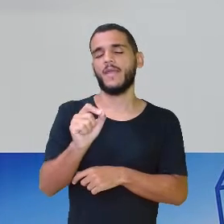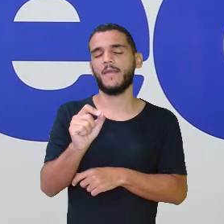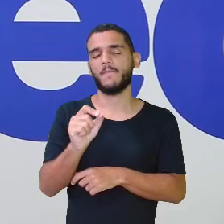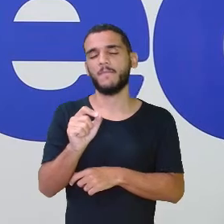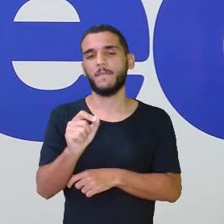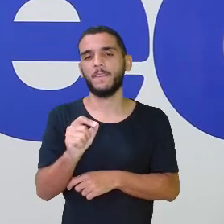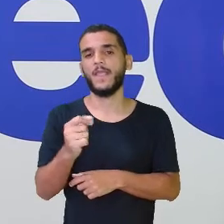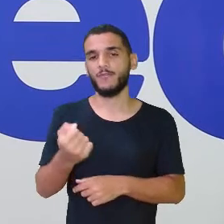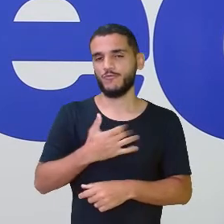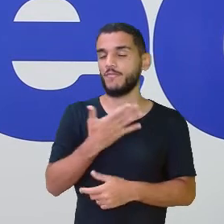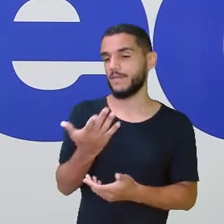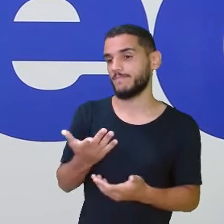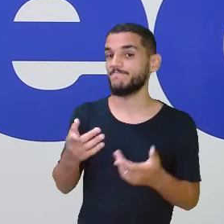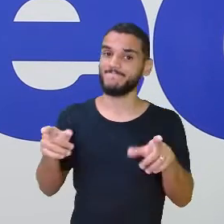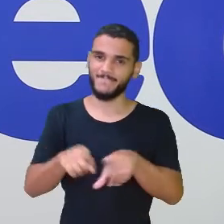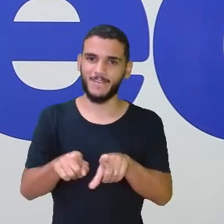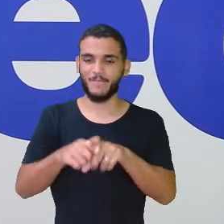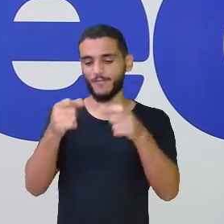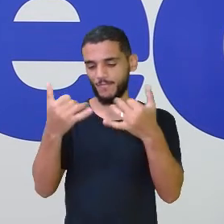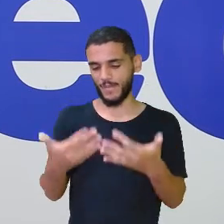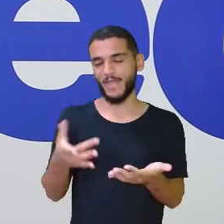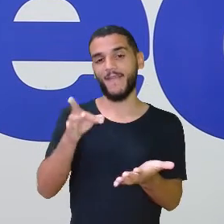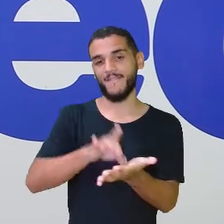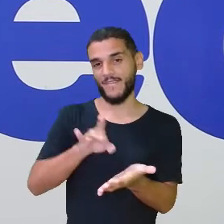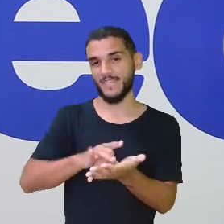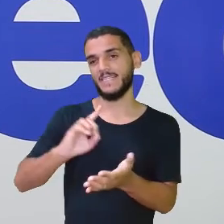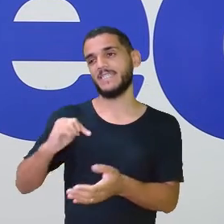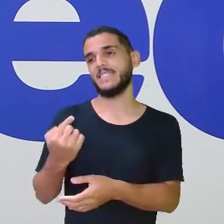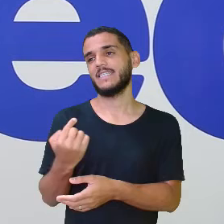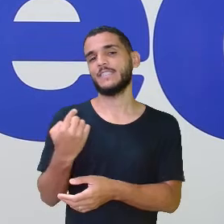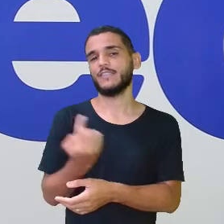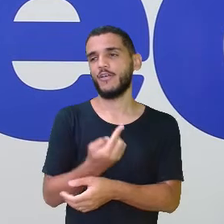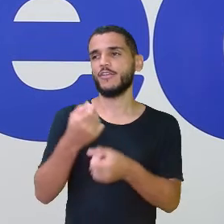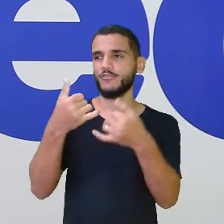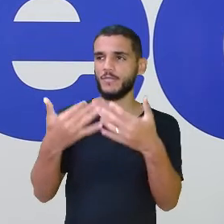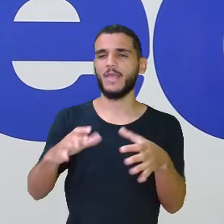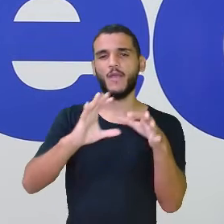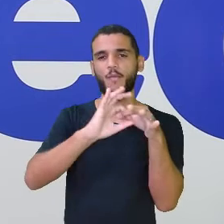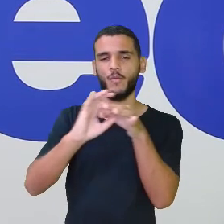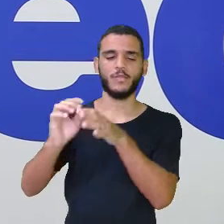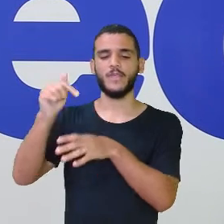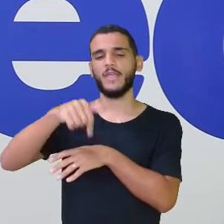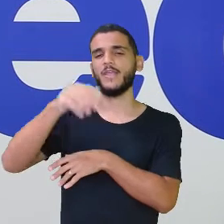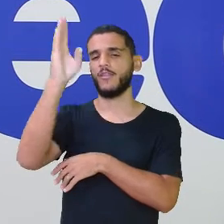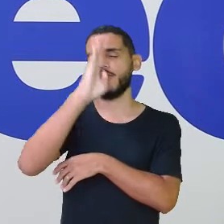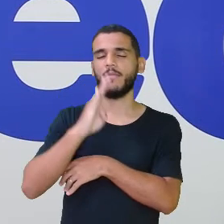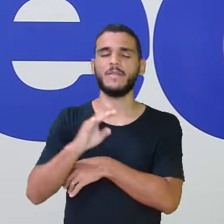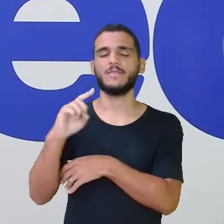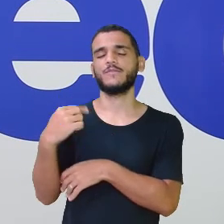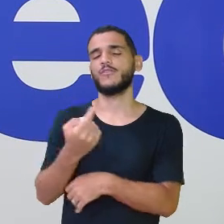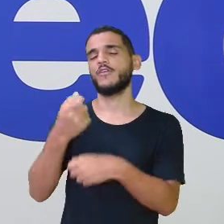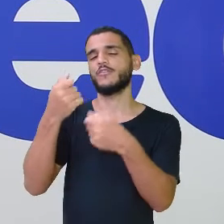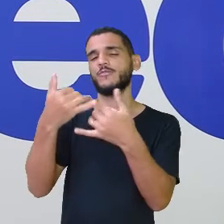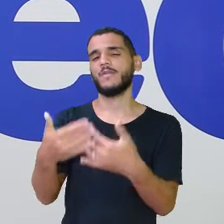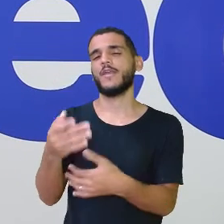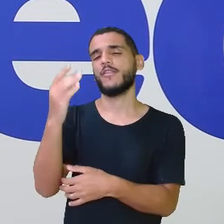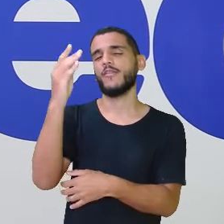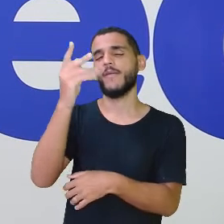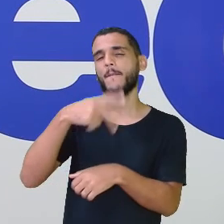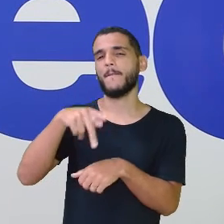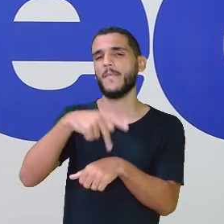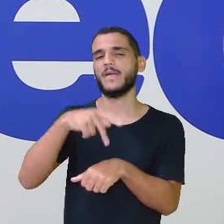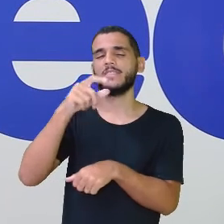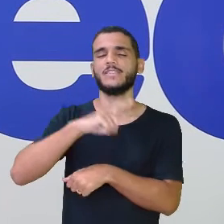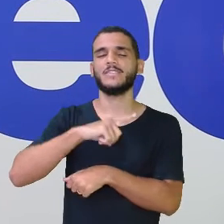se falar também, né, da realidade, se a gente for trazer para o nosso contexto aqui no Brasil, né? A gente falar de um país que